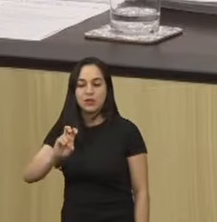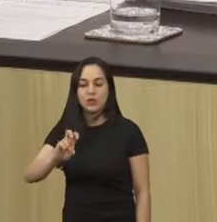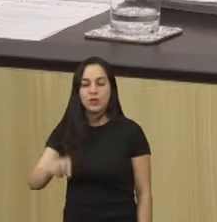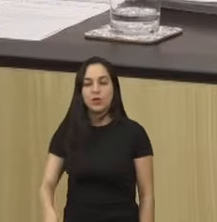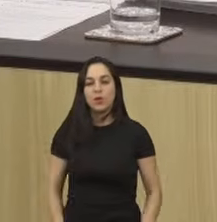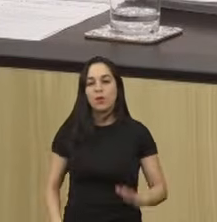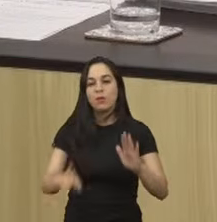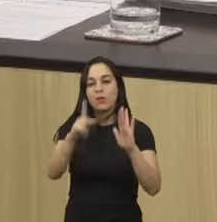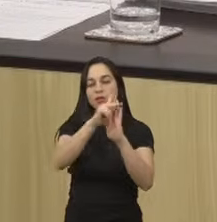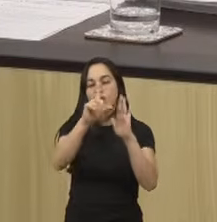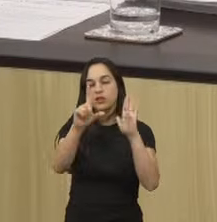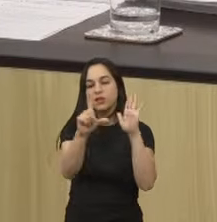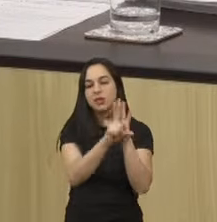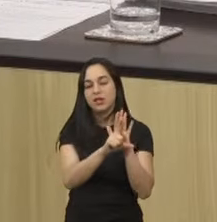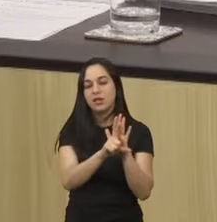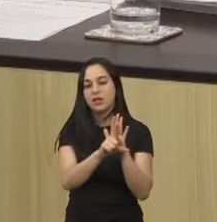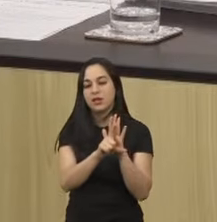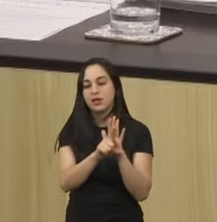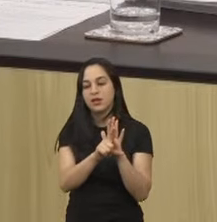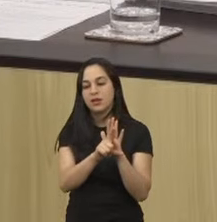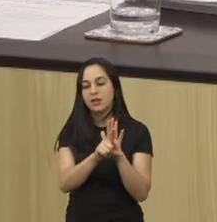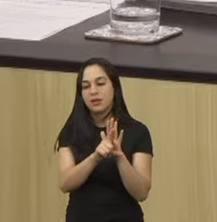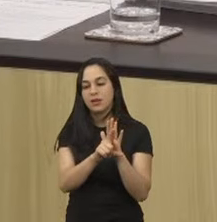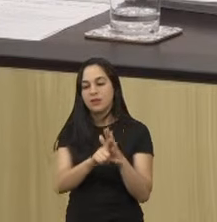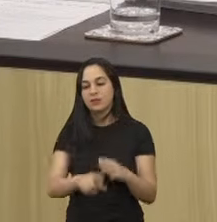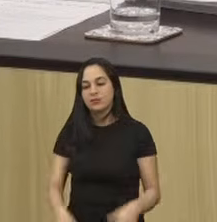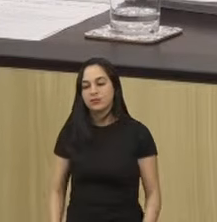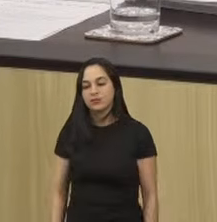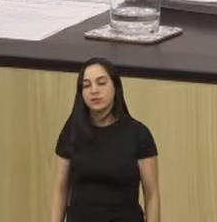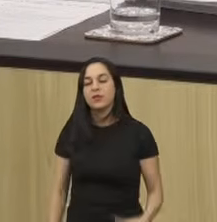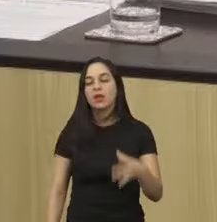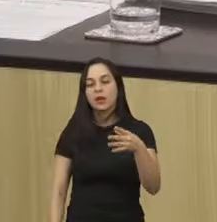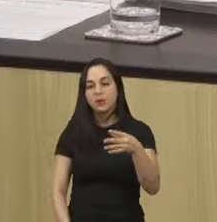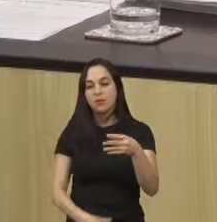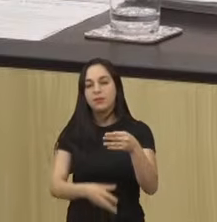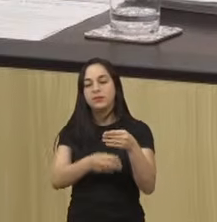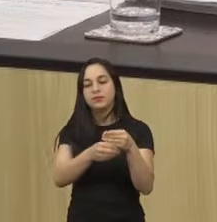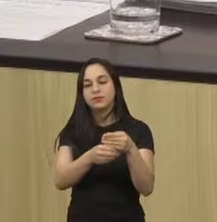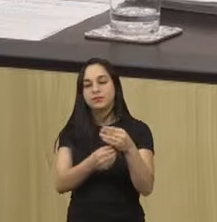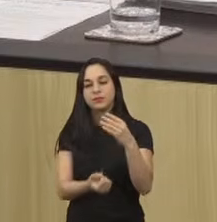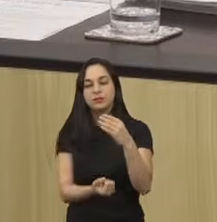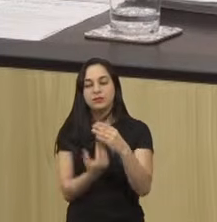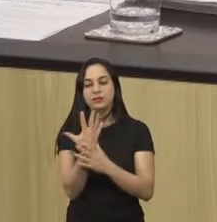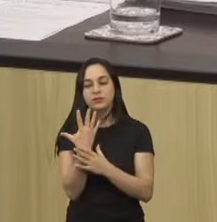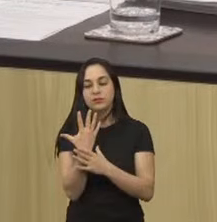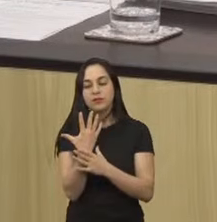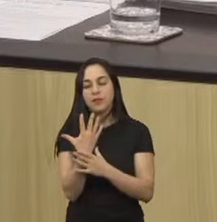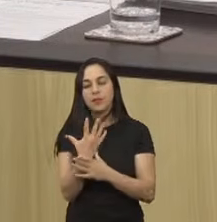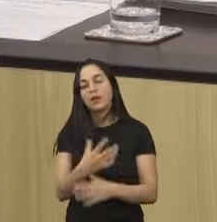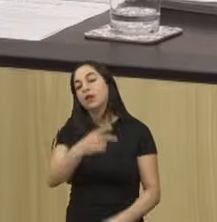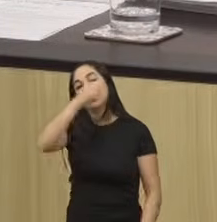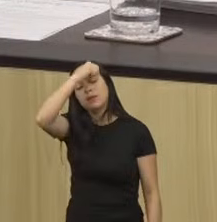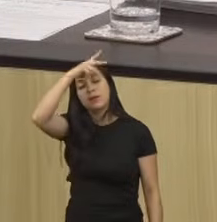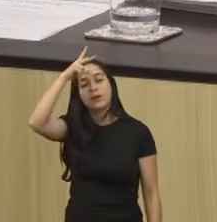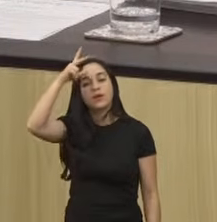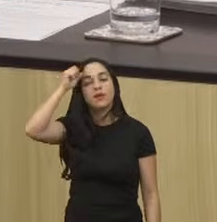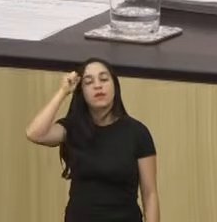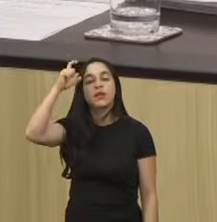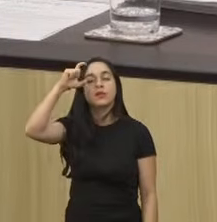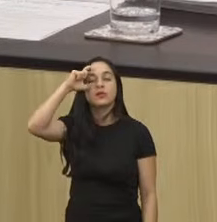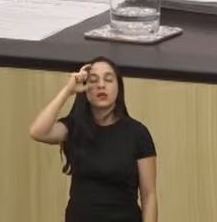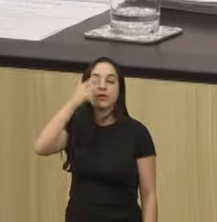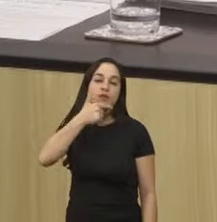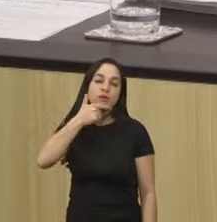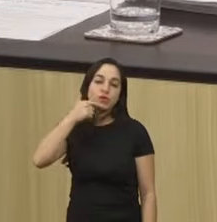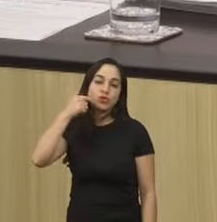Projeto de lei do Executivo com emenda. Autoria: Prefeito Municipal Celso Florencio